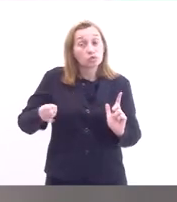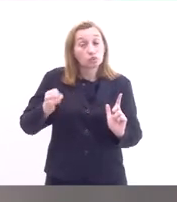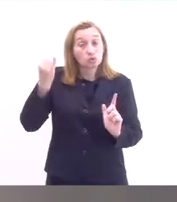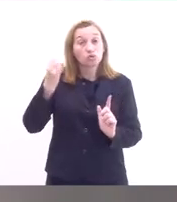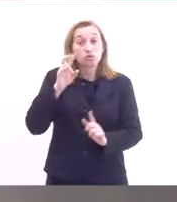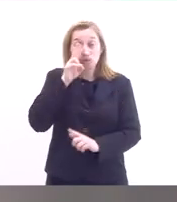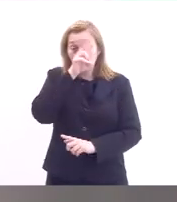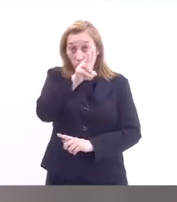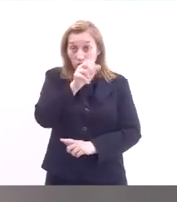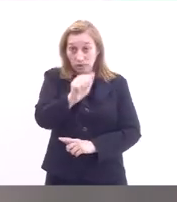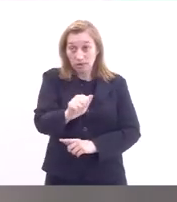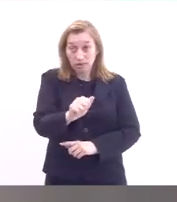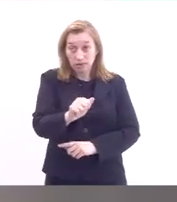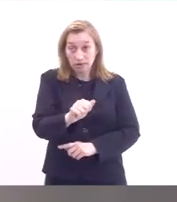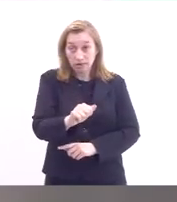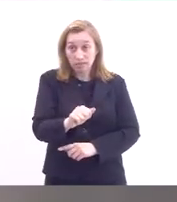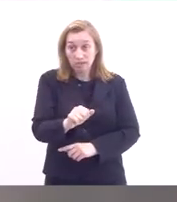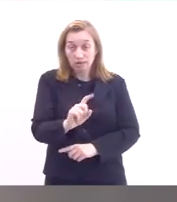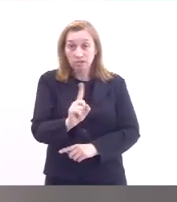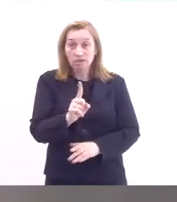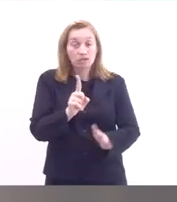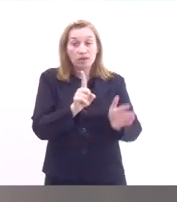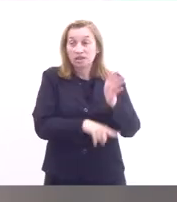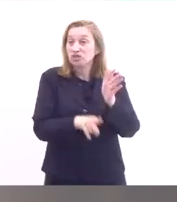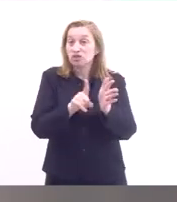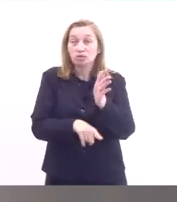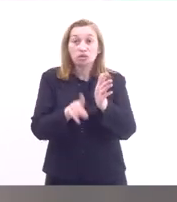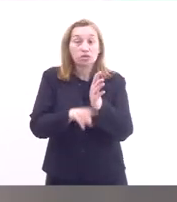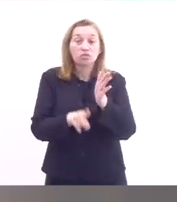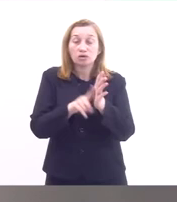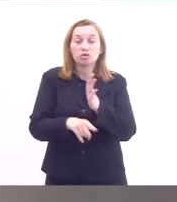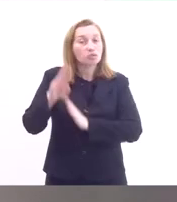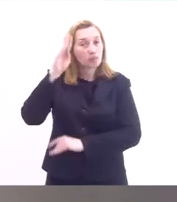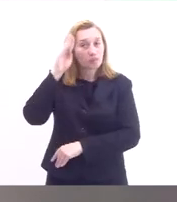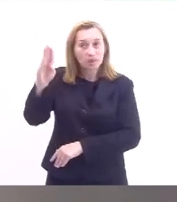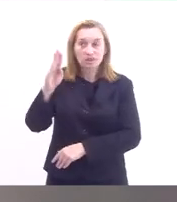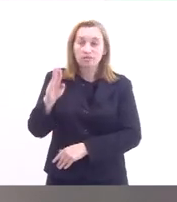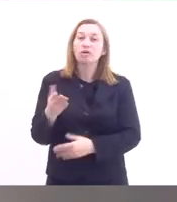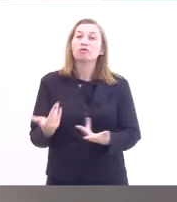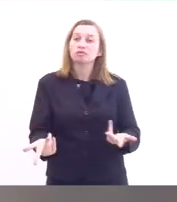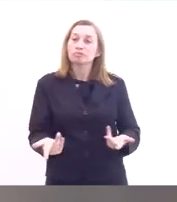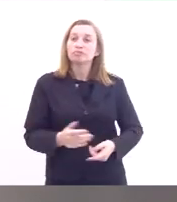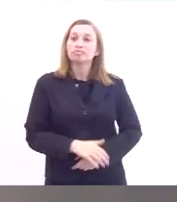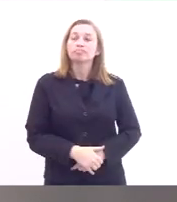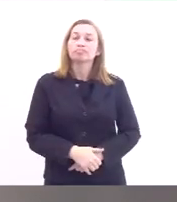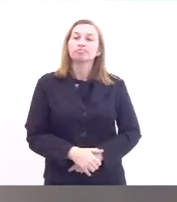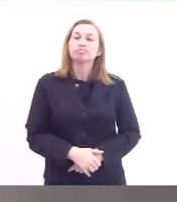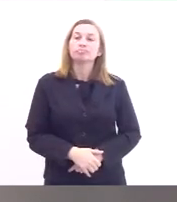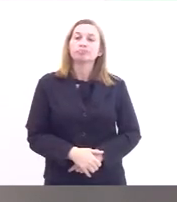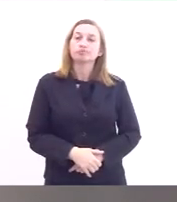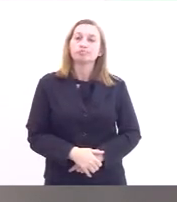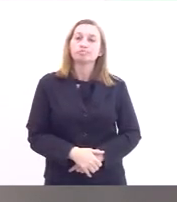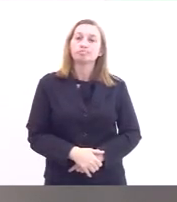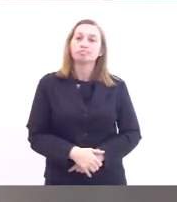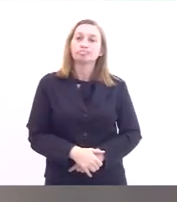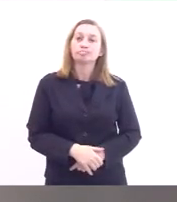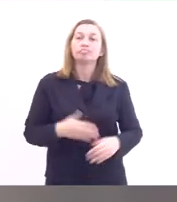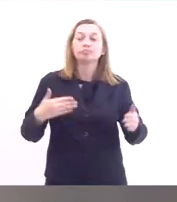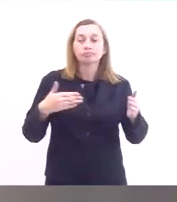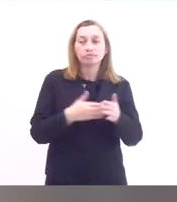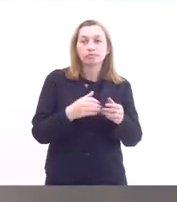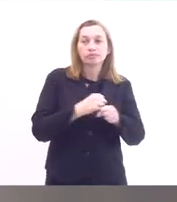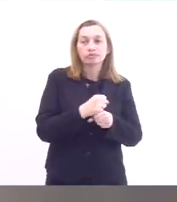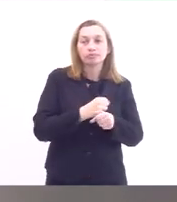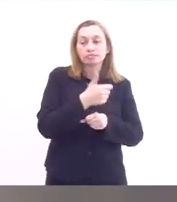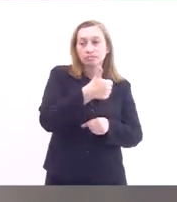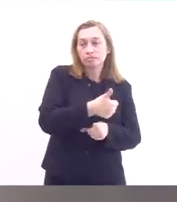forte. E não vamos estar batendo o principal. Isso no que diz respeito até o ano